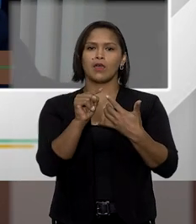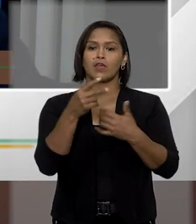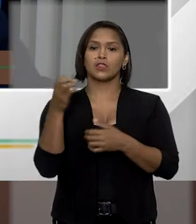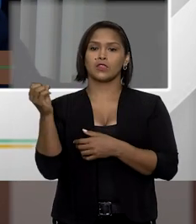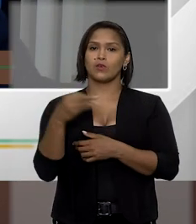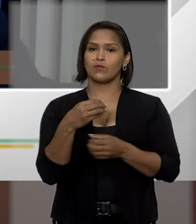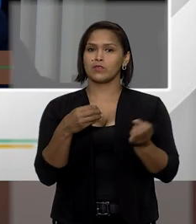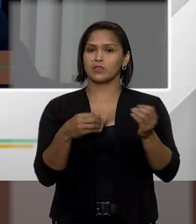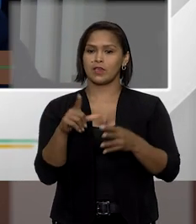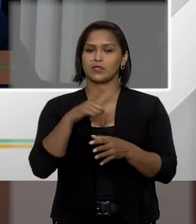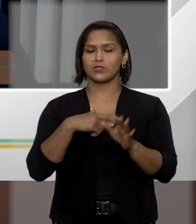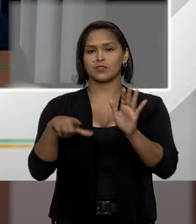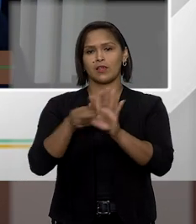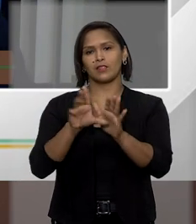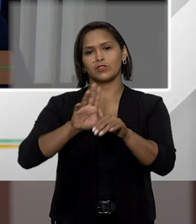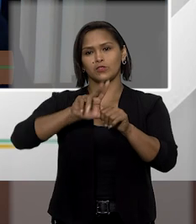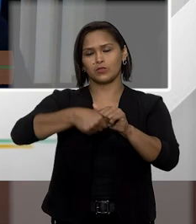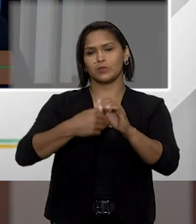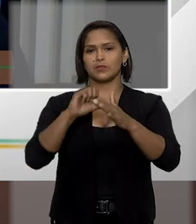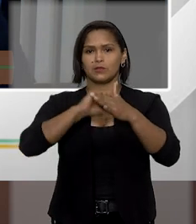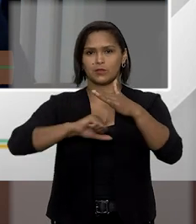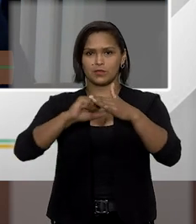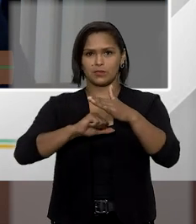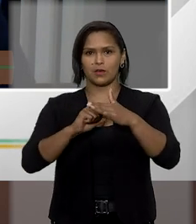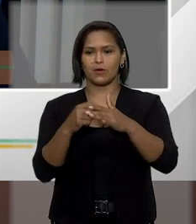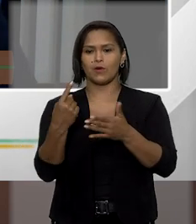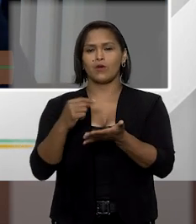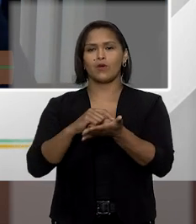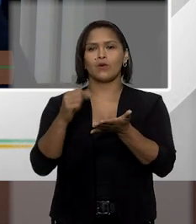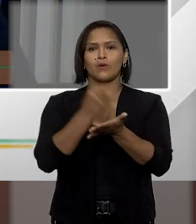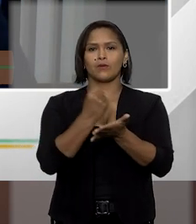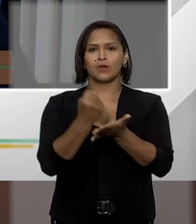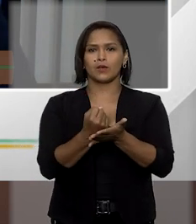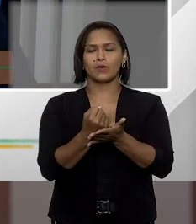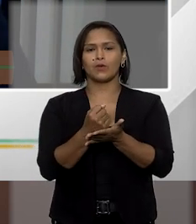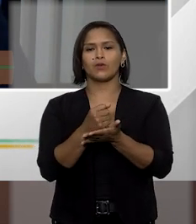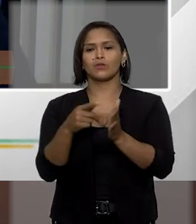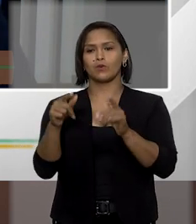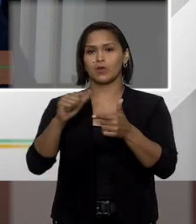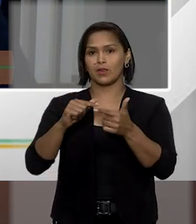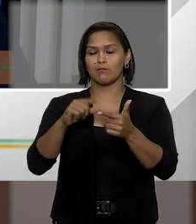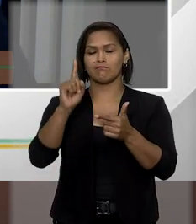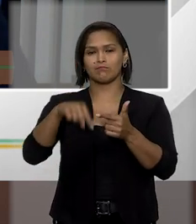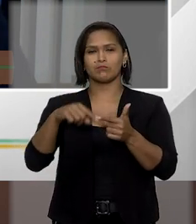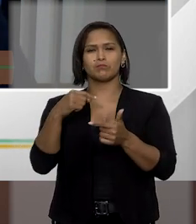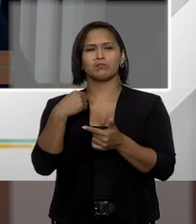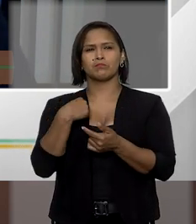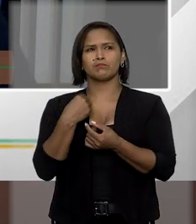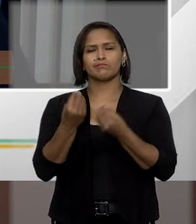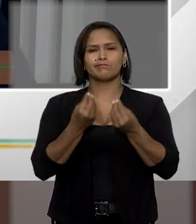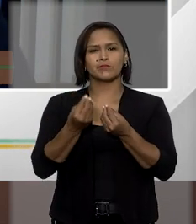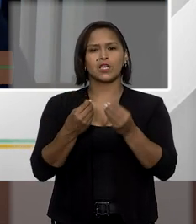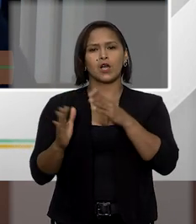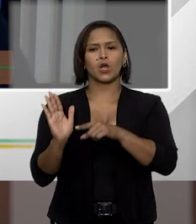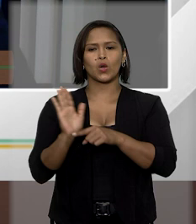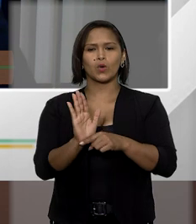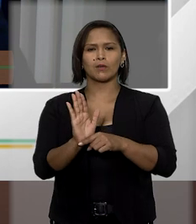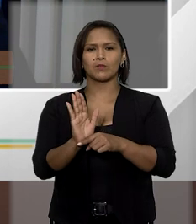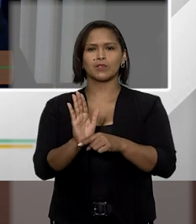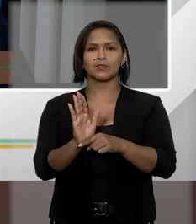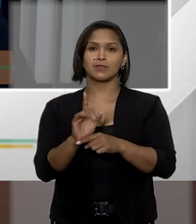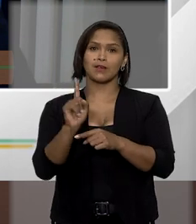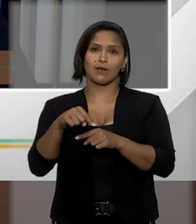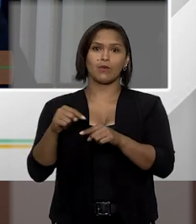grande novidade da lei anticorrupção empresarial. O acordo de leniência, ele é considerado uma espécie de colaboração